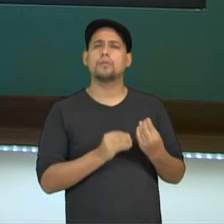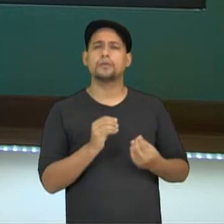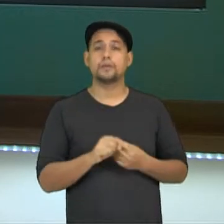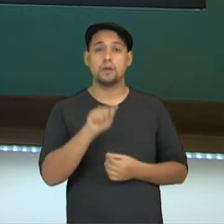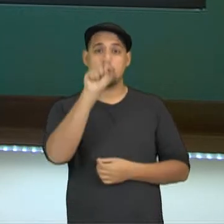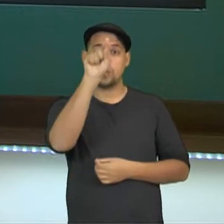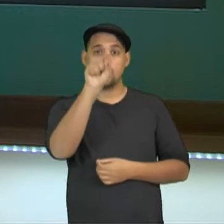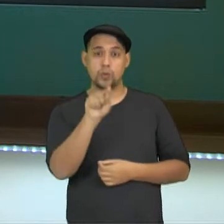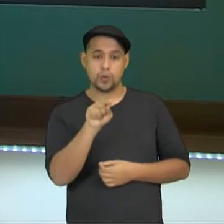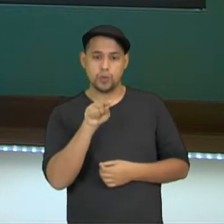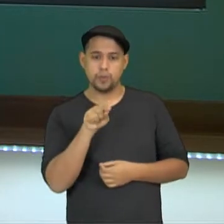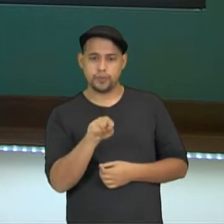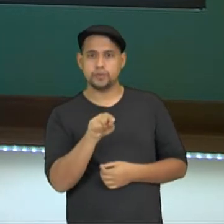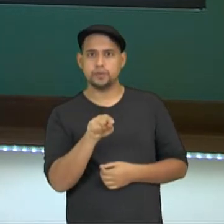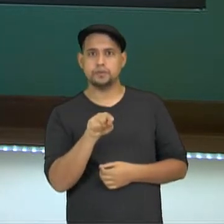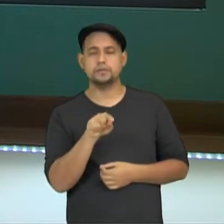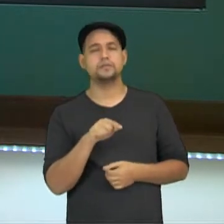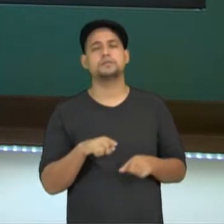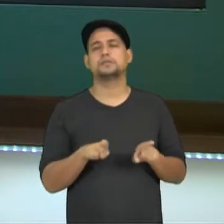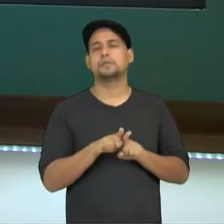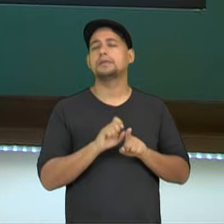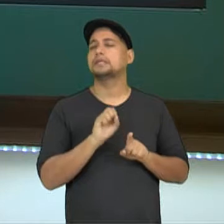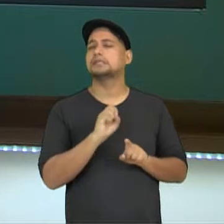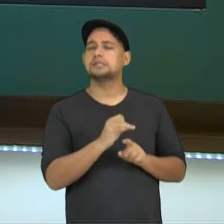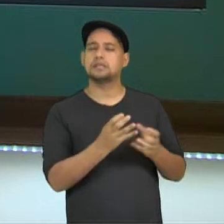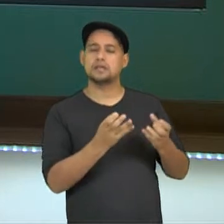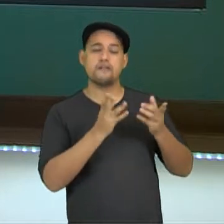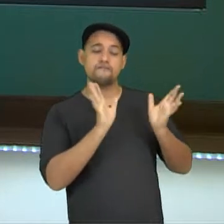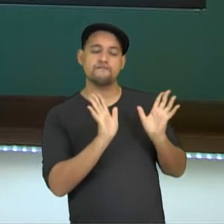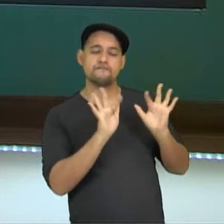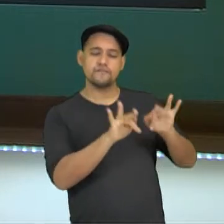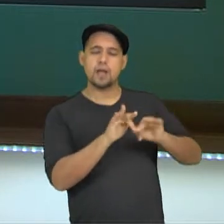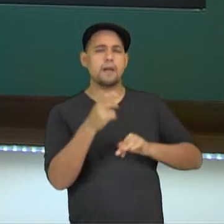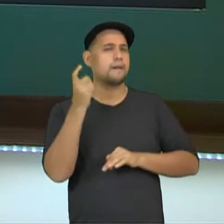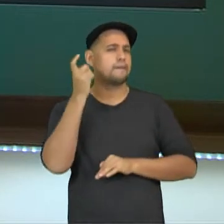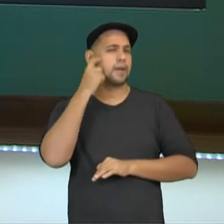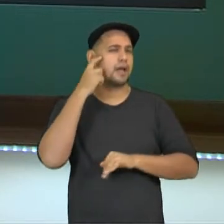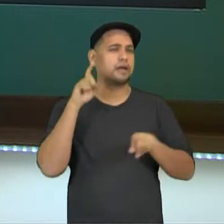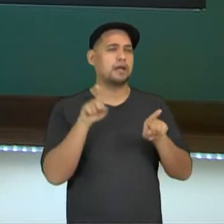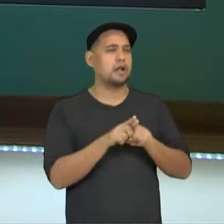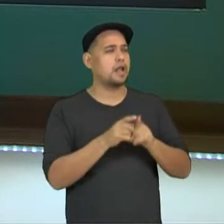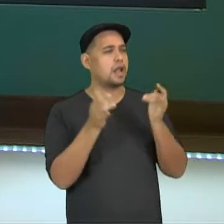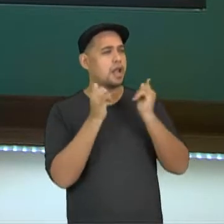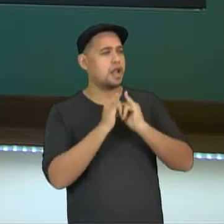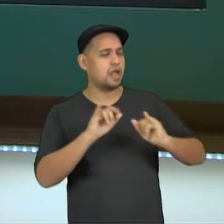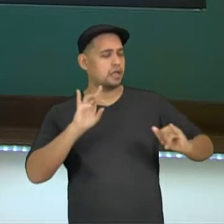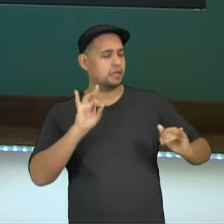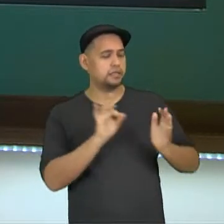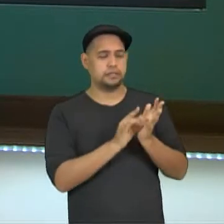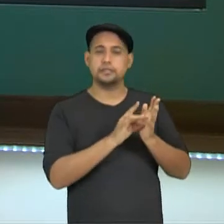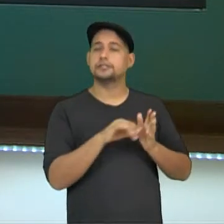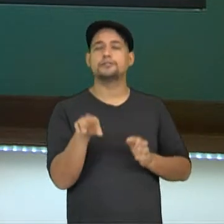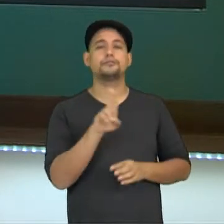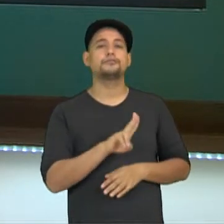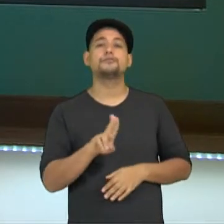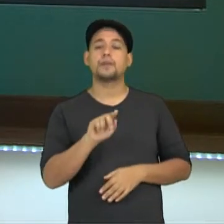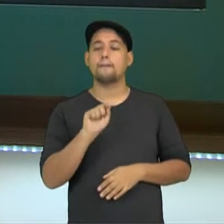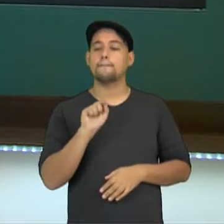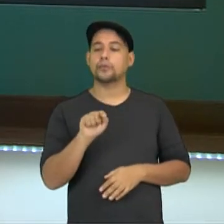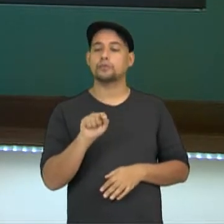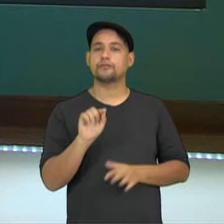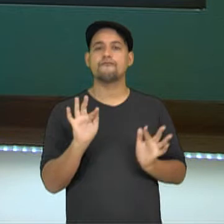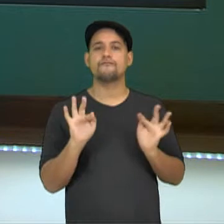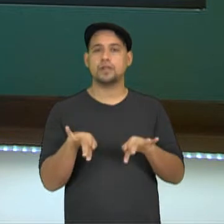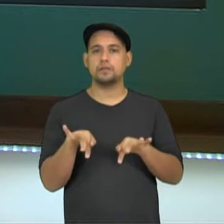ponto de exclamação. Quando nós queremos finalizar um pensamento, uma declaração, uma afirmação, nós usamos o ponto